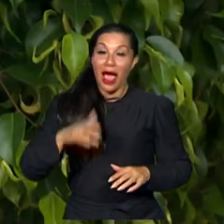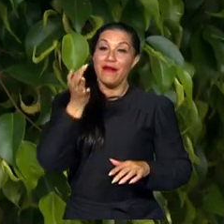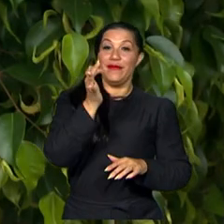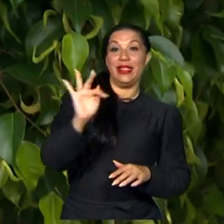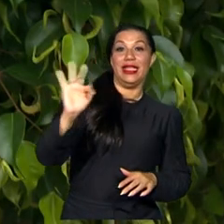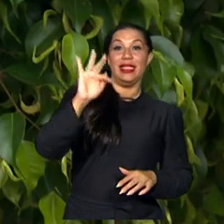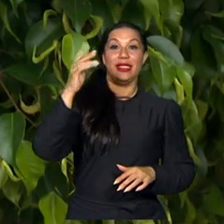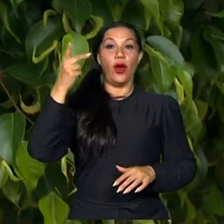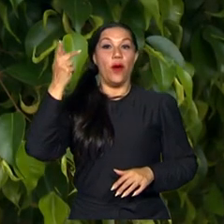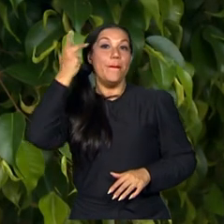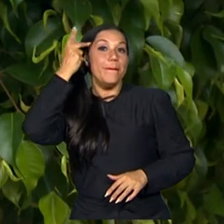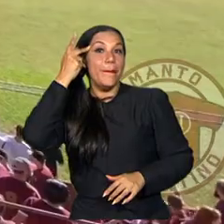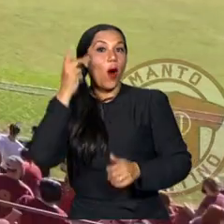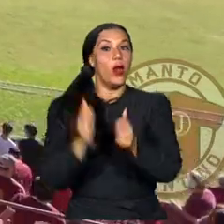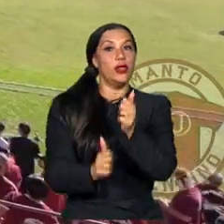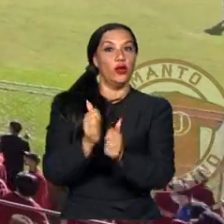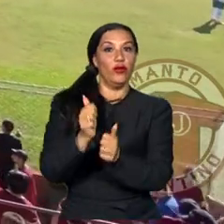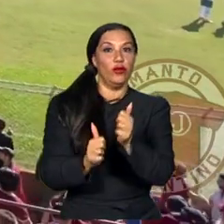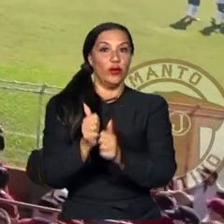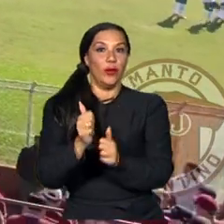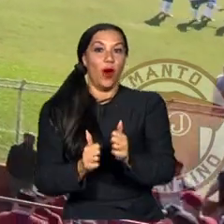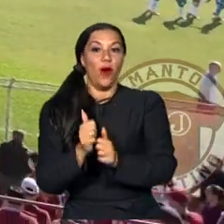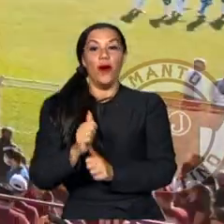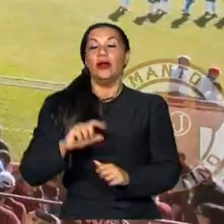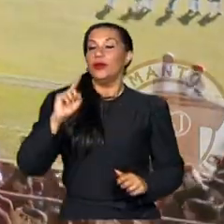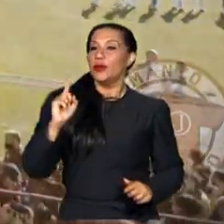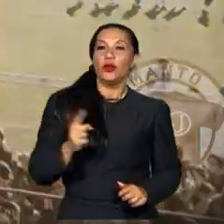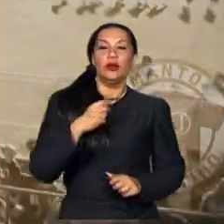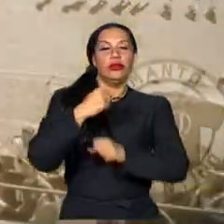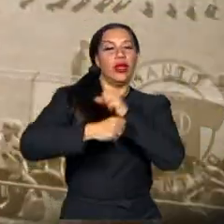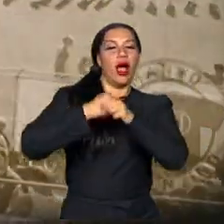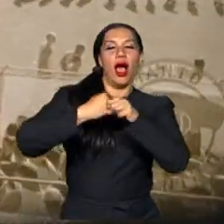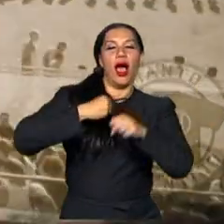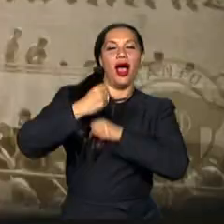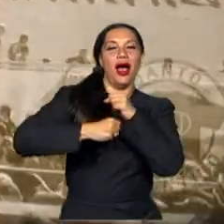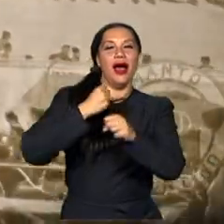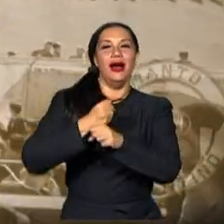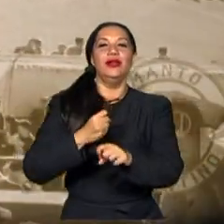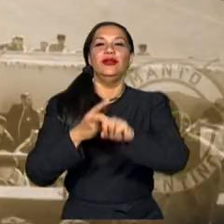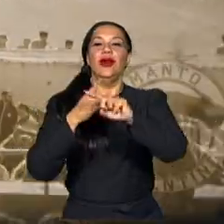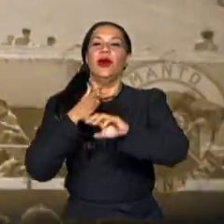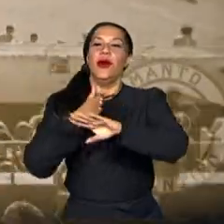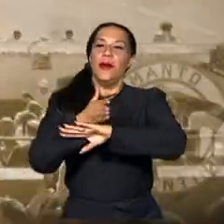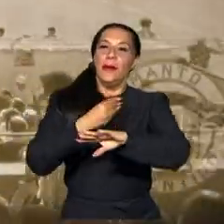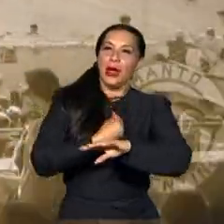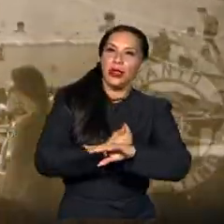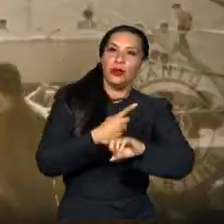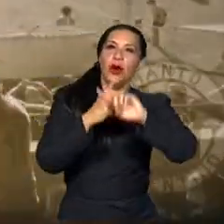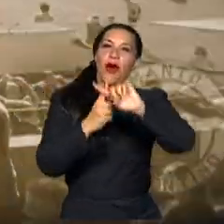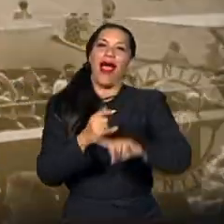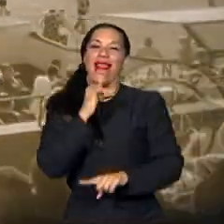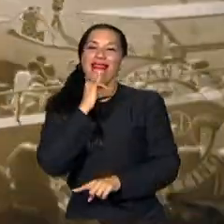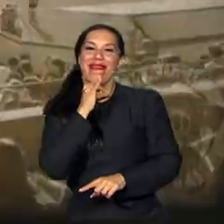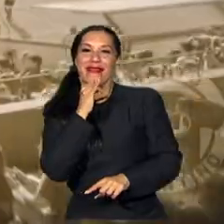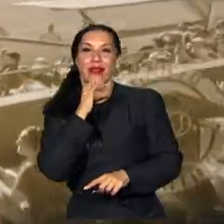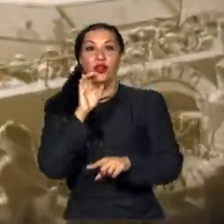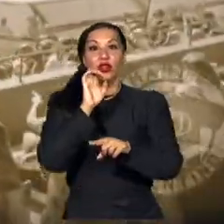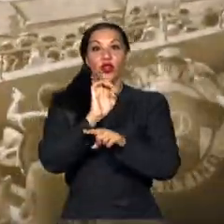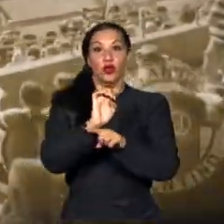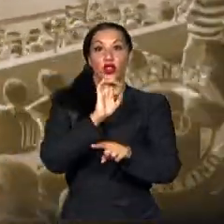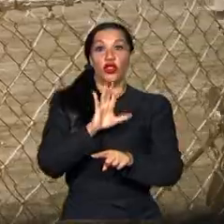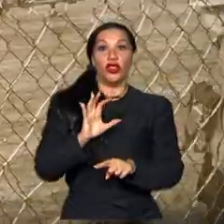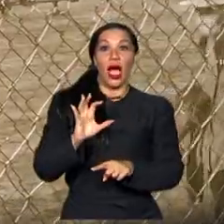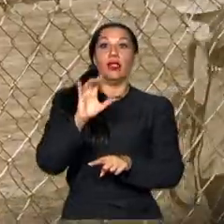Federação Paulista de Futebol. Em seus primeiros anos, participou de torneios amadores regionais e acabou